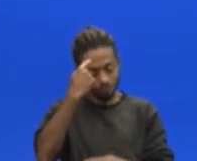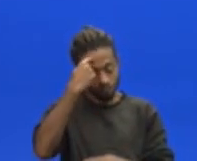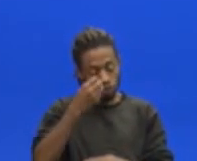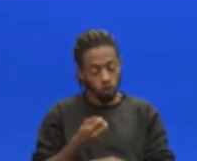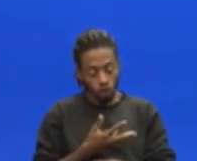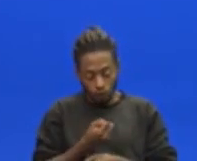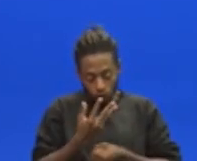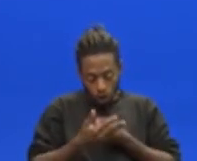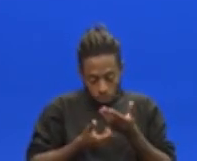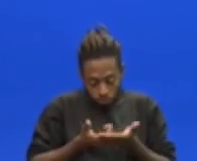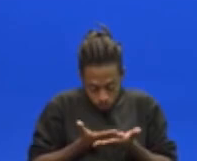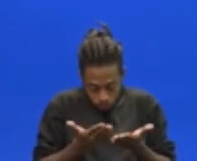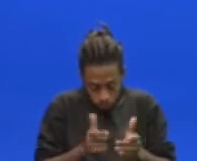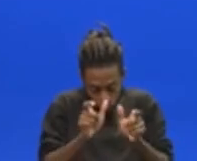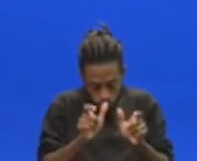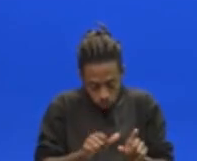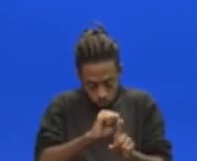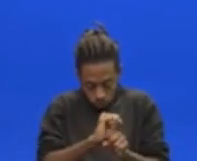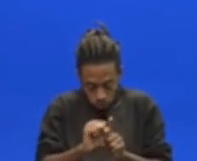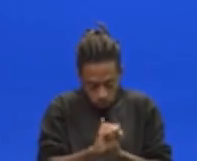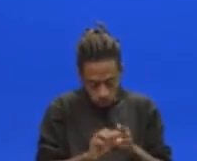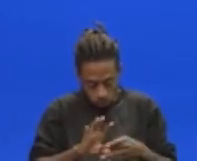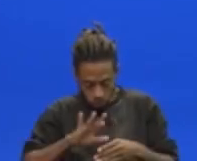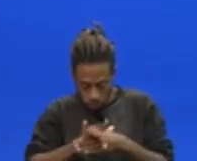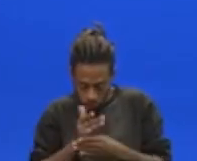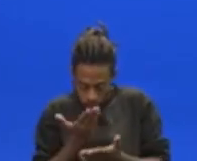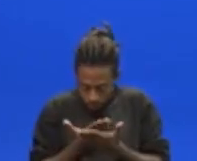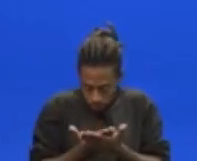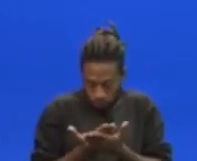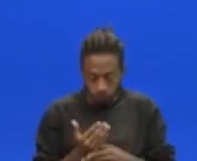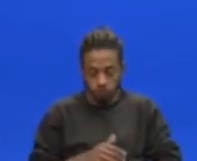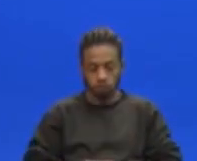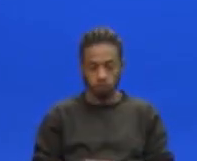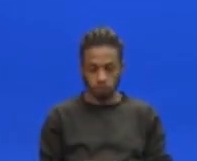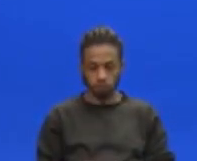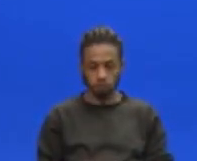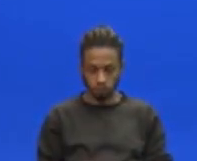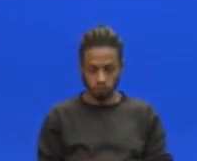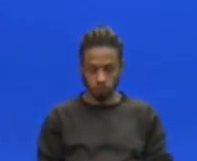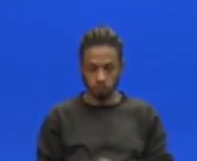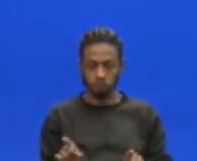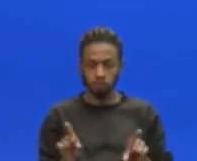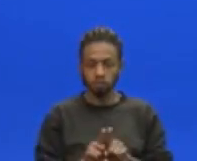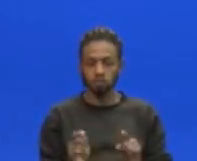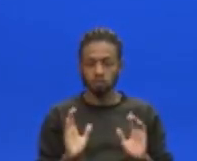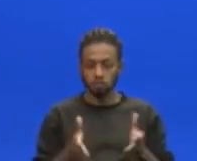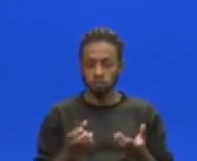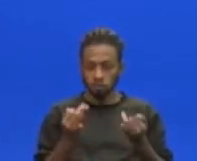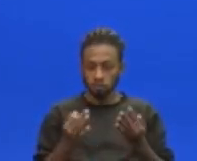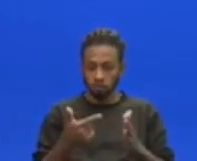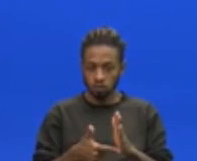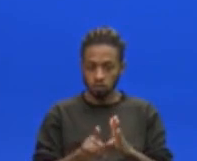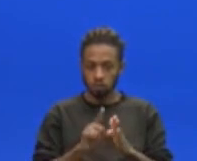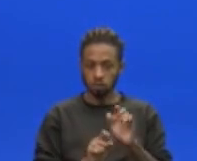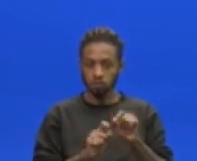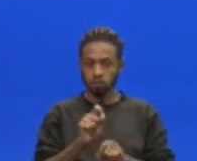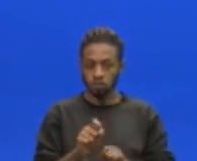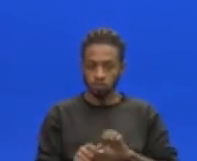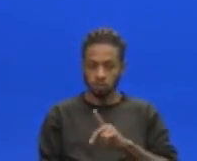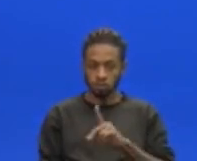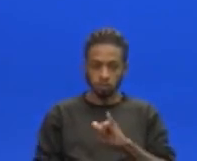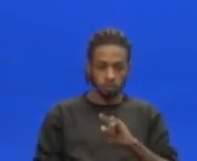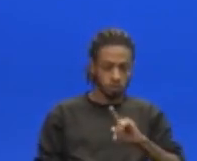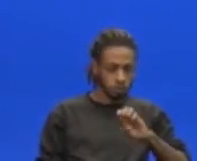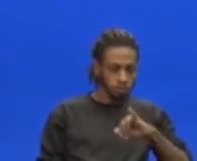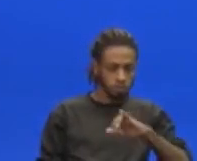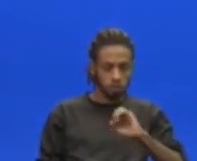conhecimento a respeito da epidemiologia, né? Então, como eu já citei anteriormente, a epidemiologia